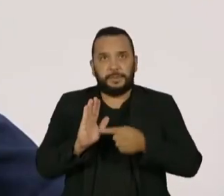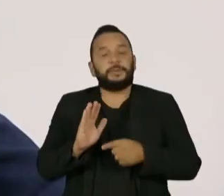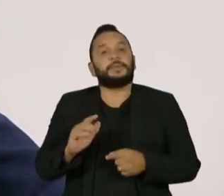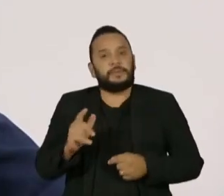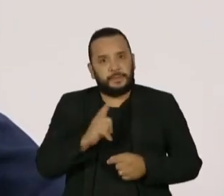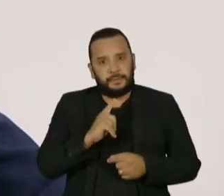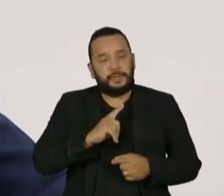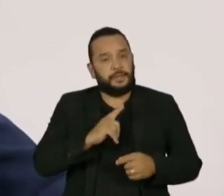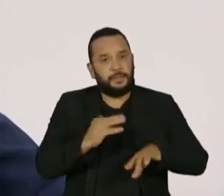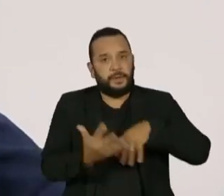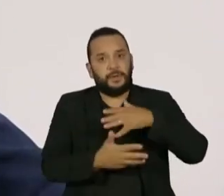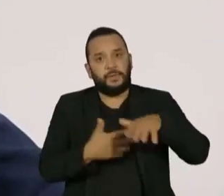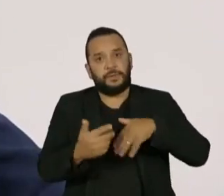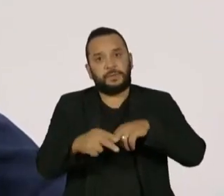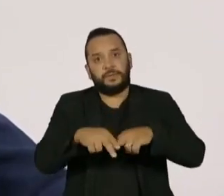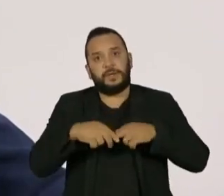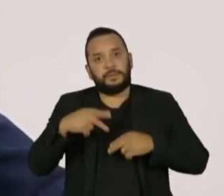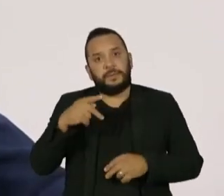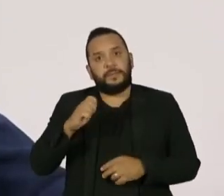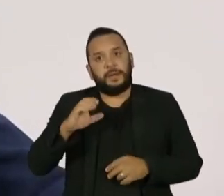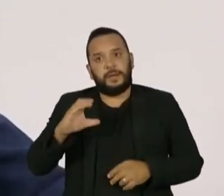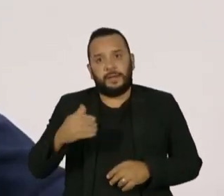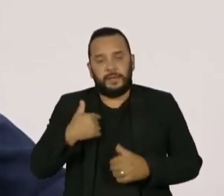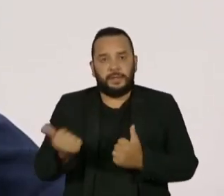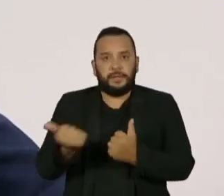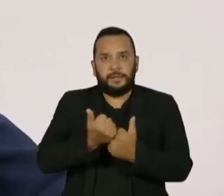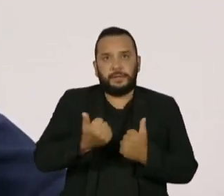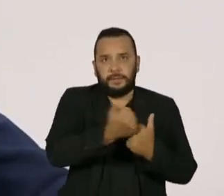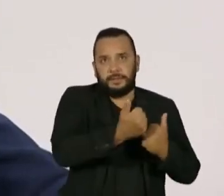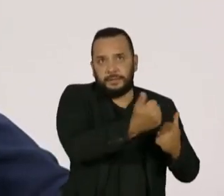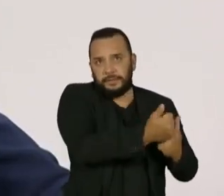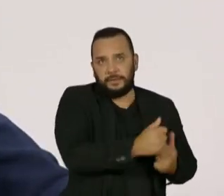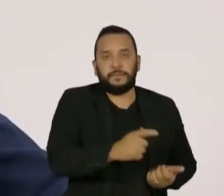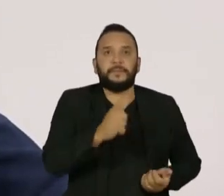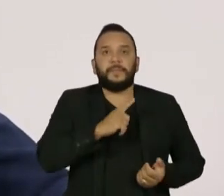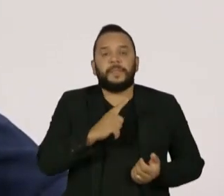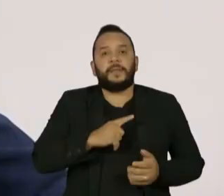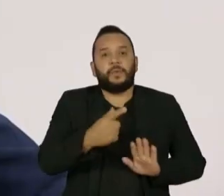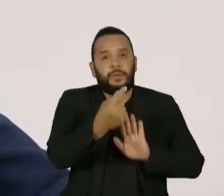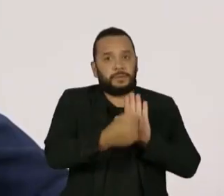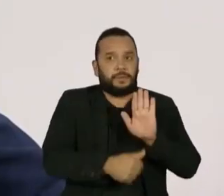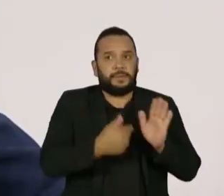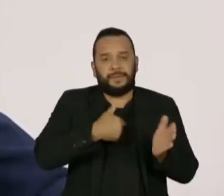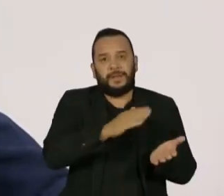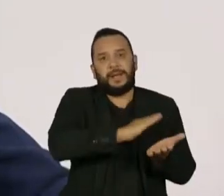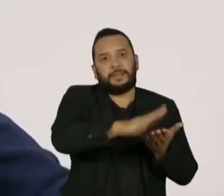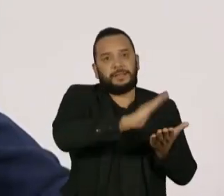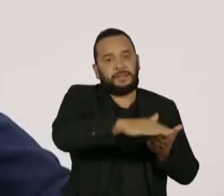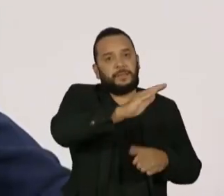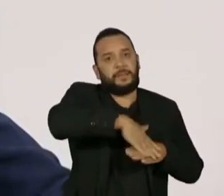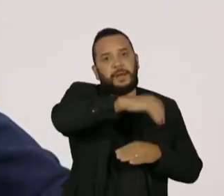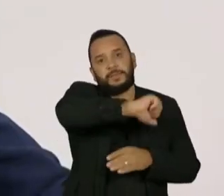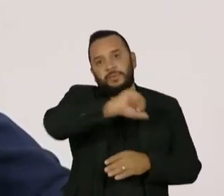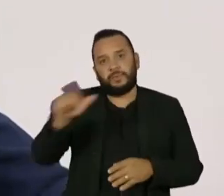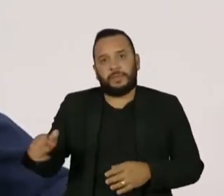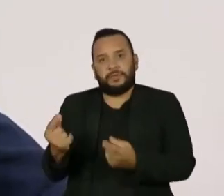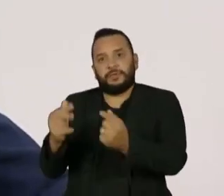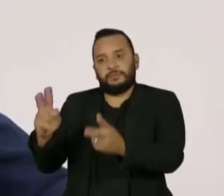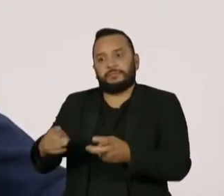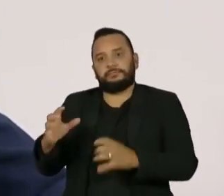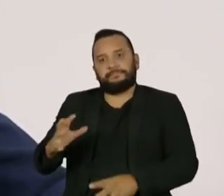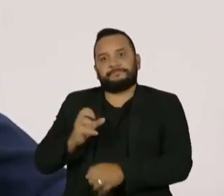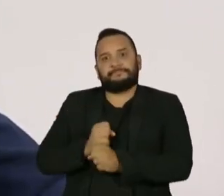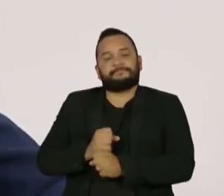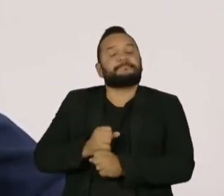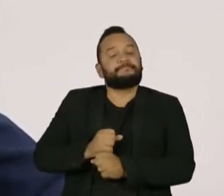da transição. Então, você já parte de um princípio que o orçamento ele está gastando mais do que arrecada e está tendo um desequilíbrio evidente